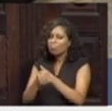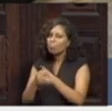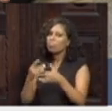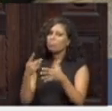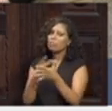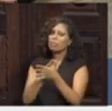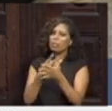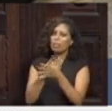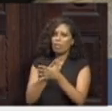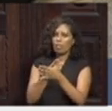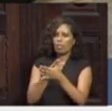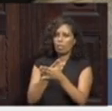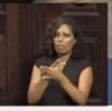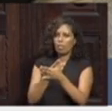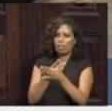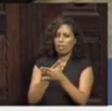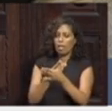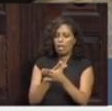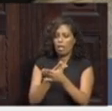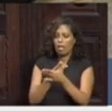de outra procedência,